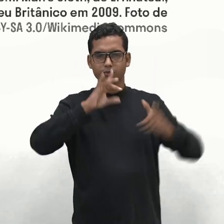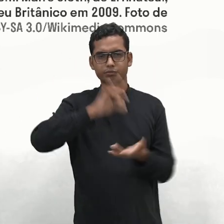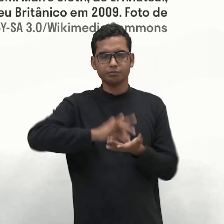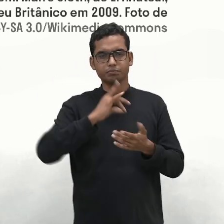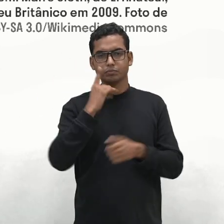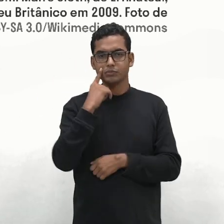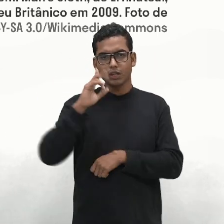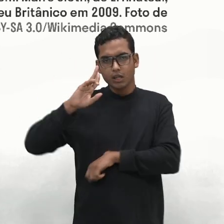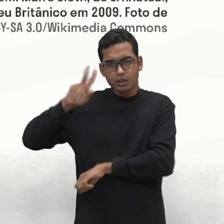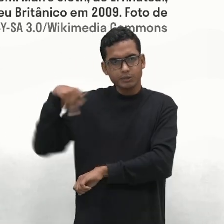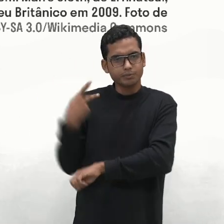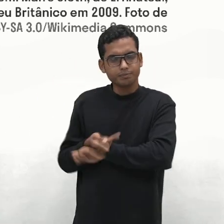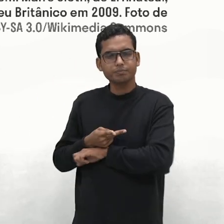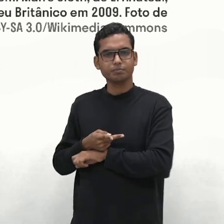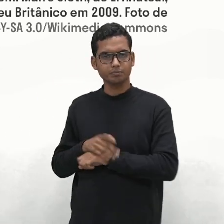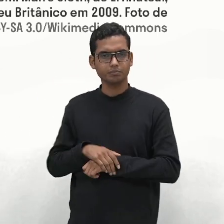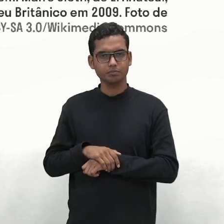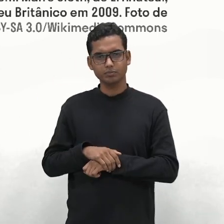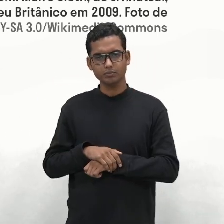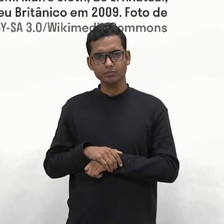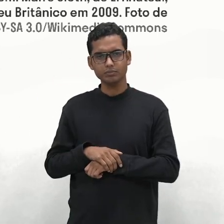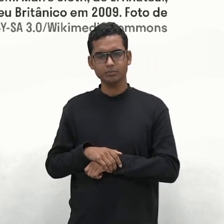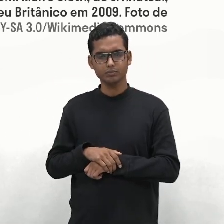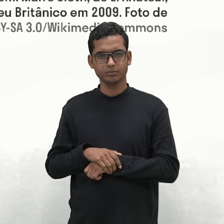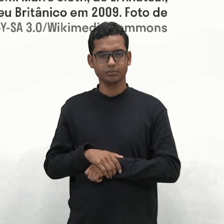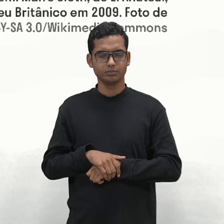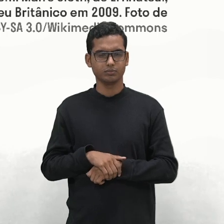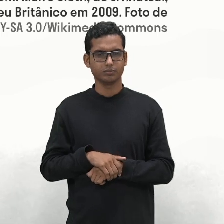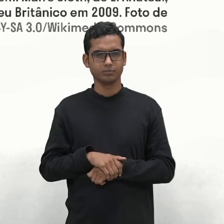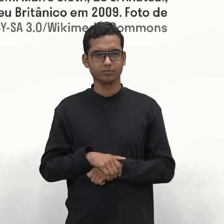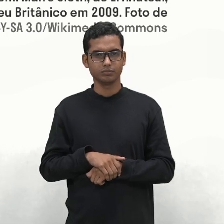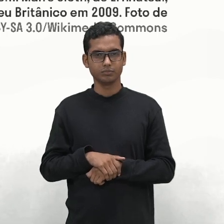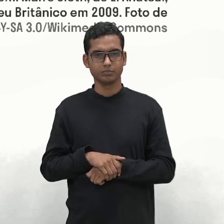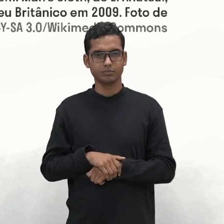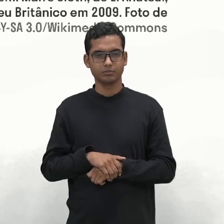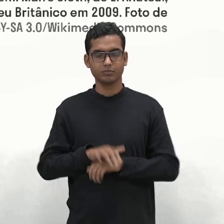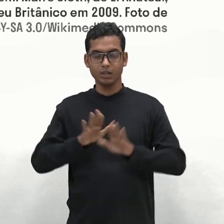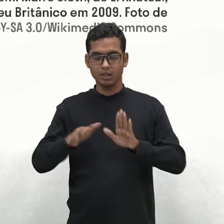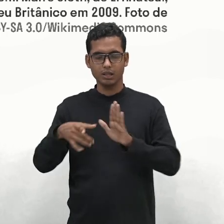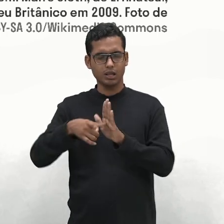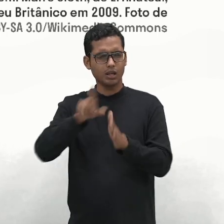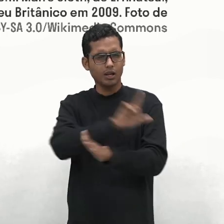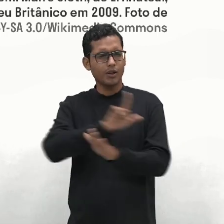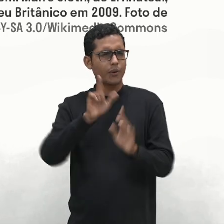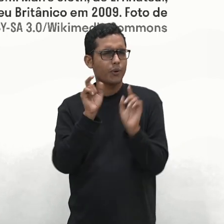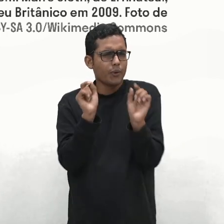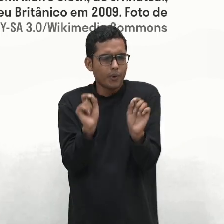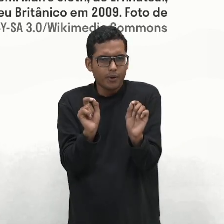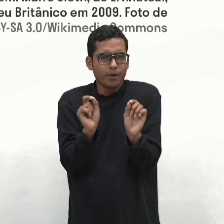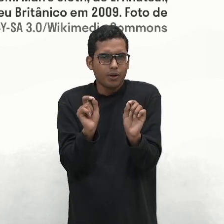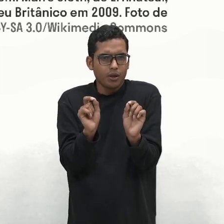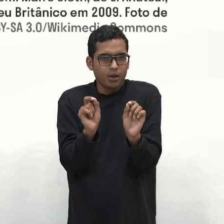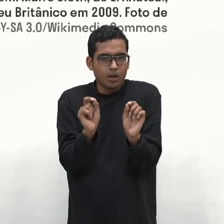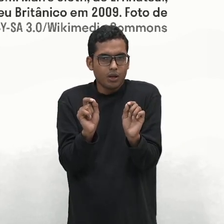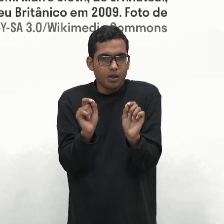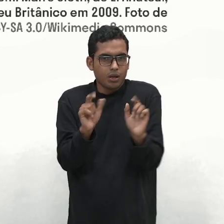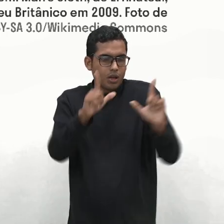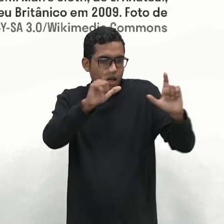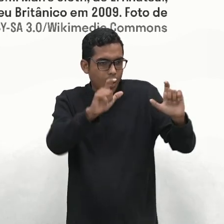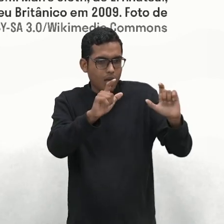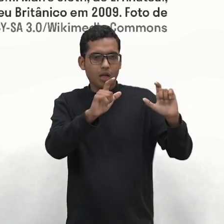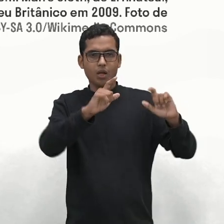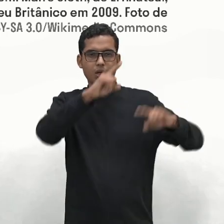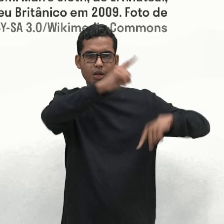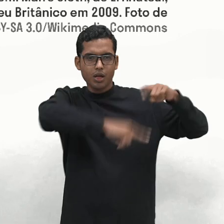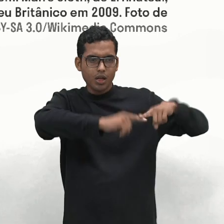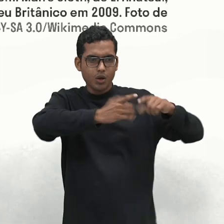dimensão e ele vai fotografar. Só que antes não ia poder o quê? Não ia poder guardar essas obras. Então,